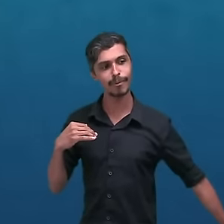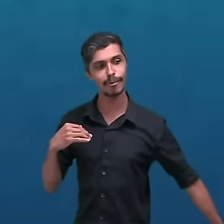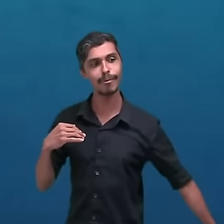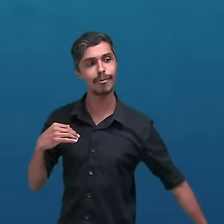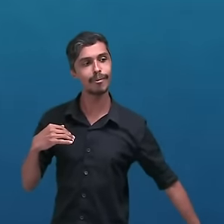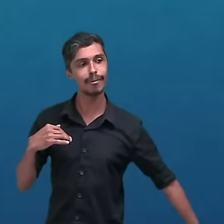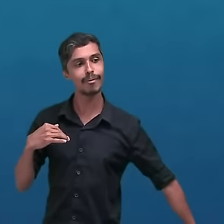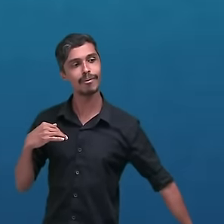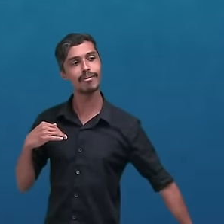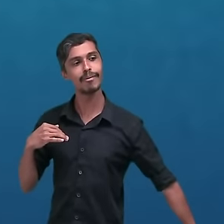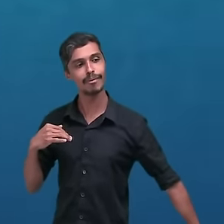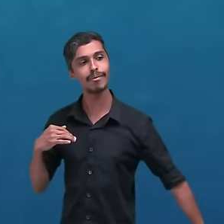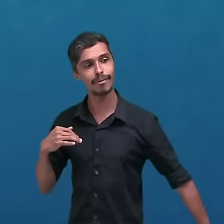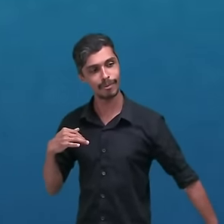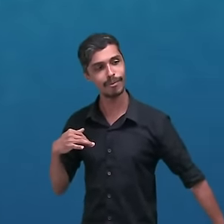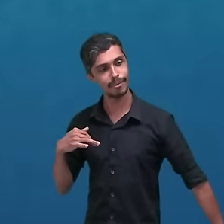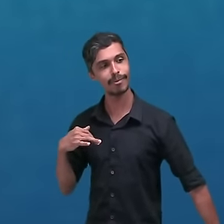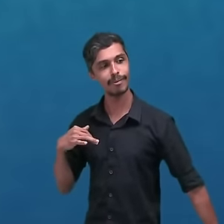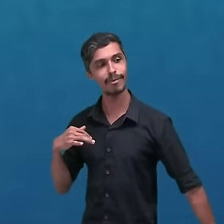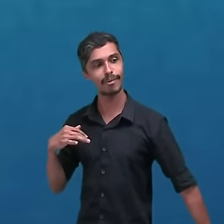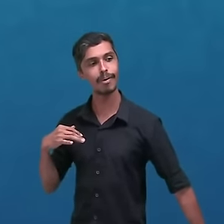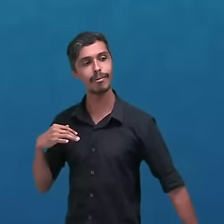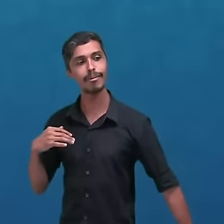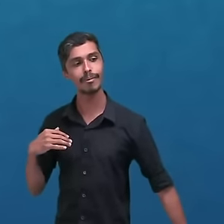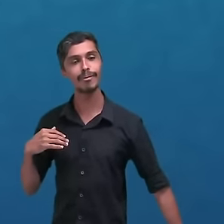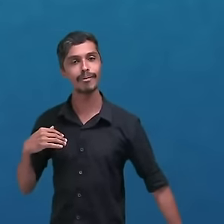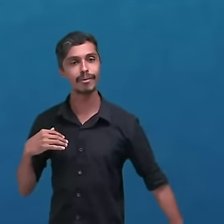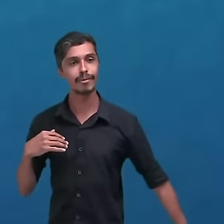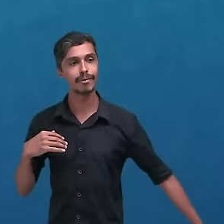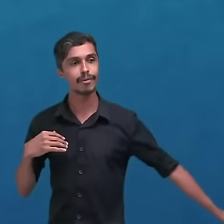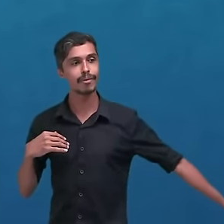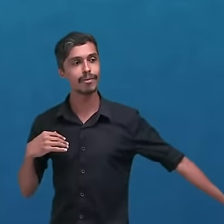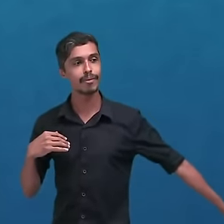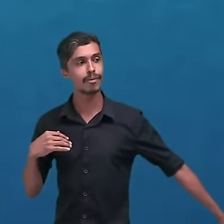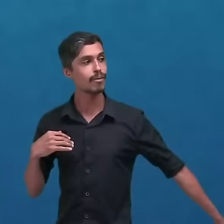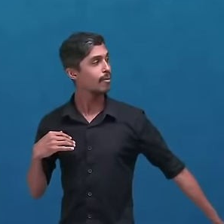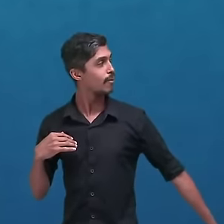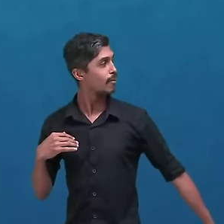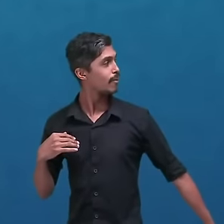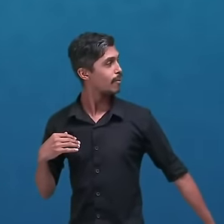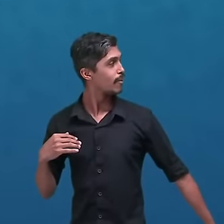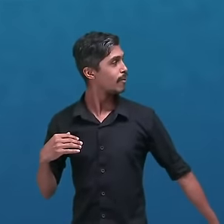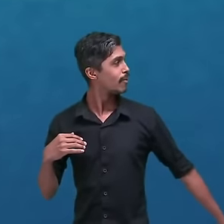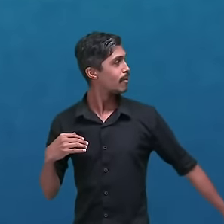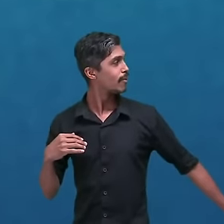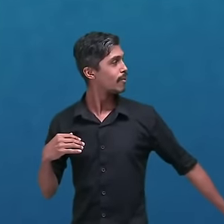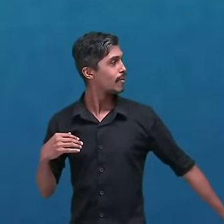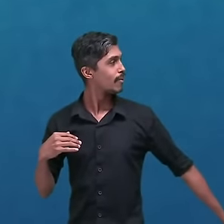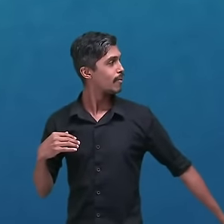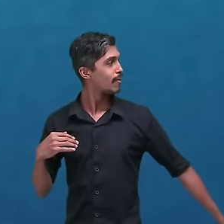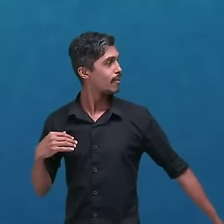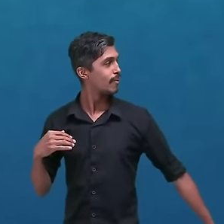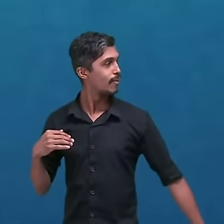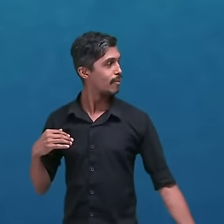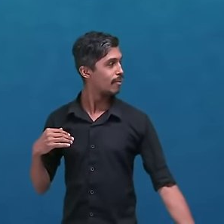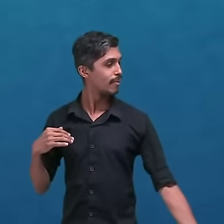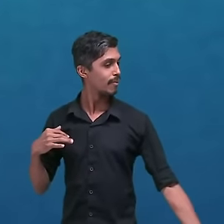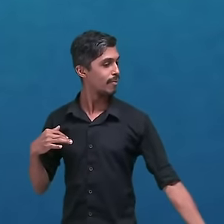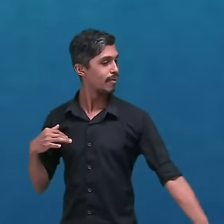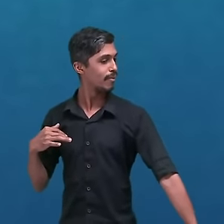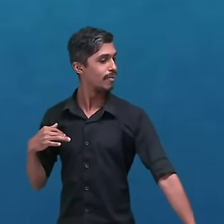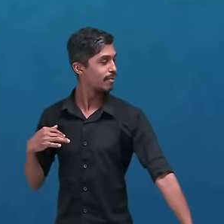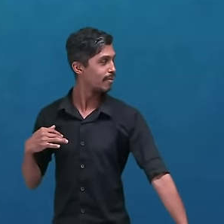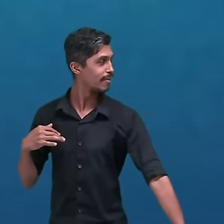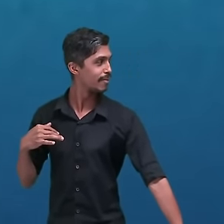E você vai dar o grito mais forte que está na sua boca. Vai adorar como nunca adorou. Porque o Espírito Santo me falou que uma onda de fogo vai descer